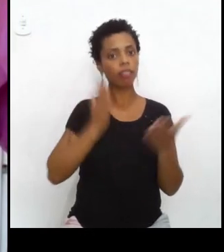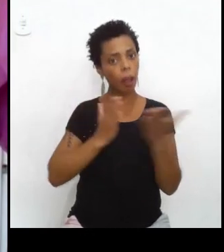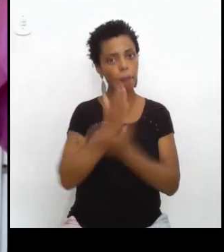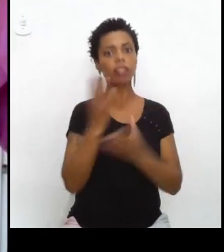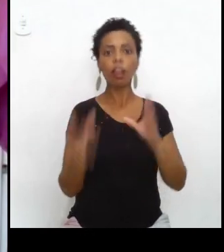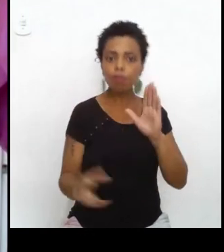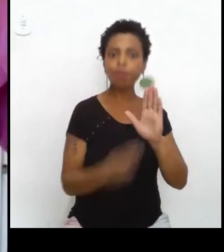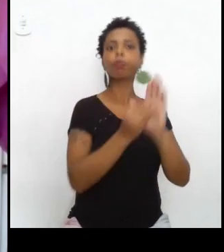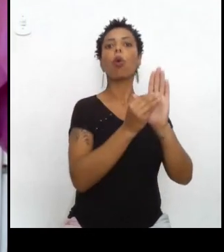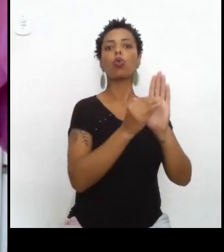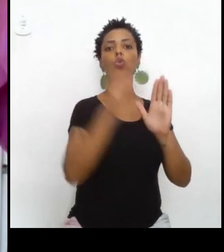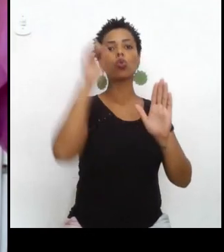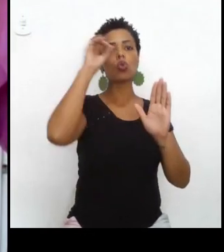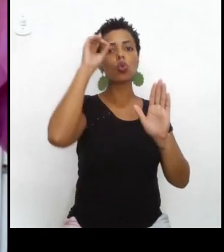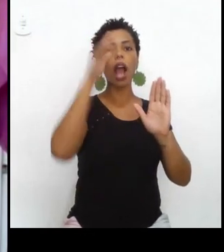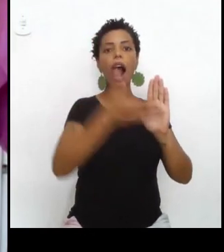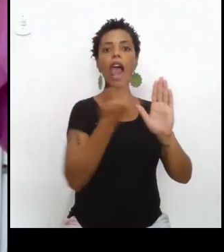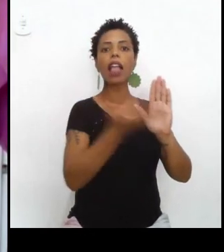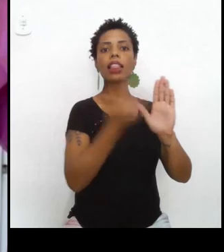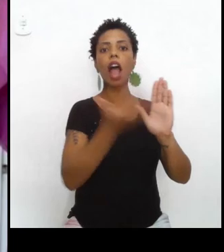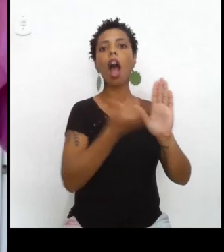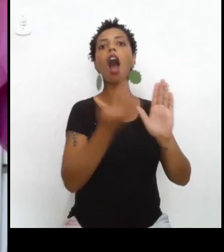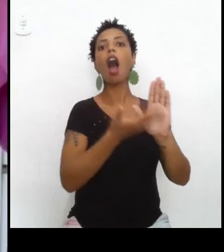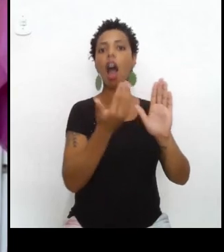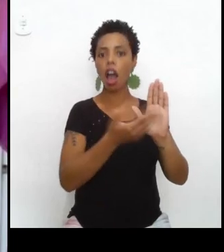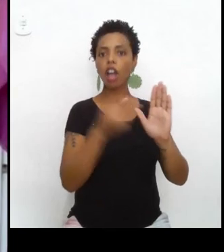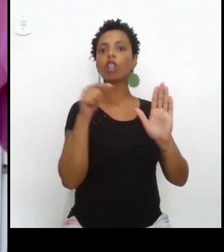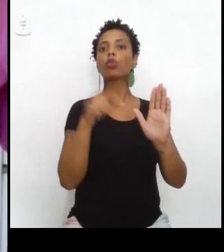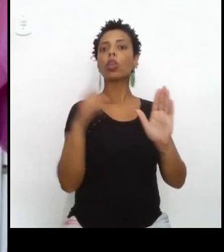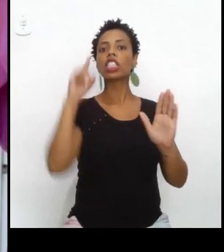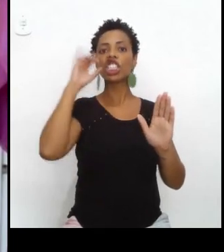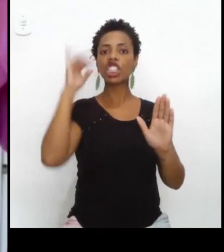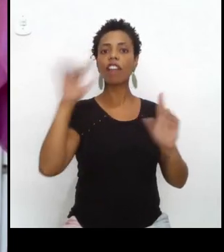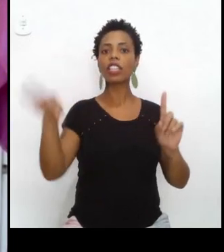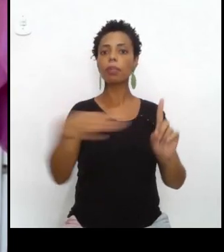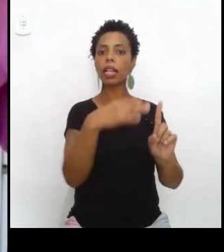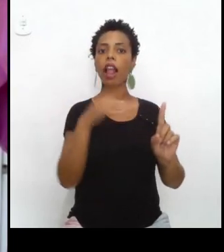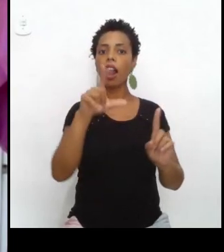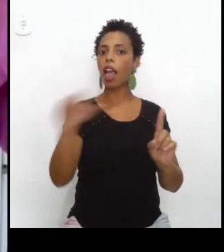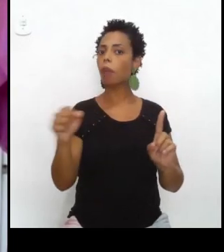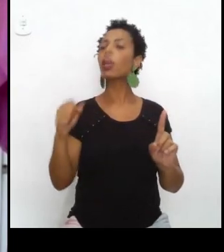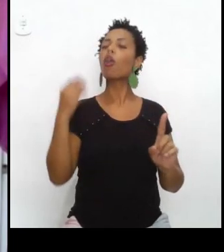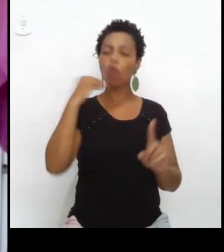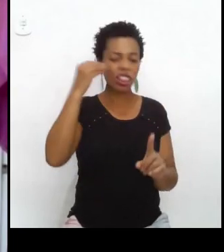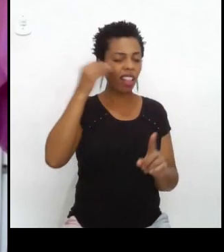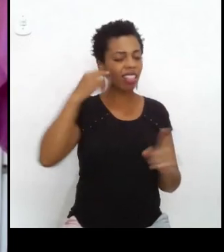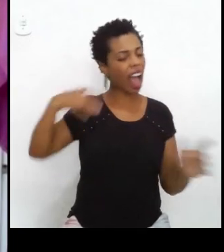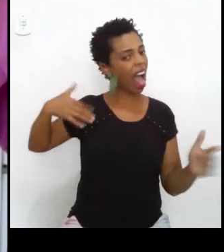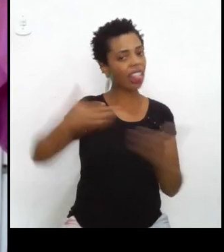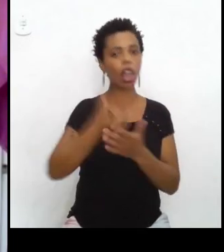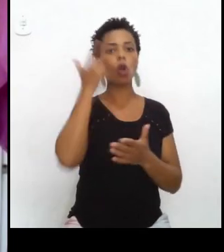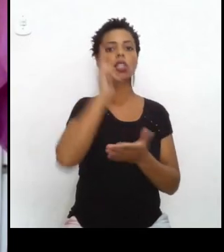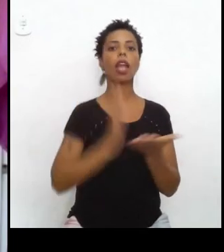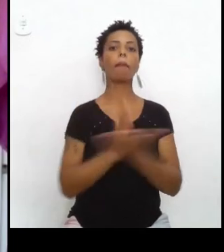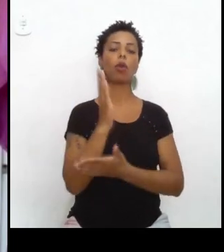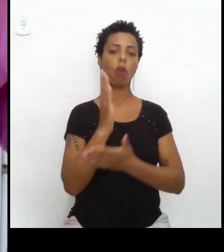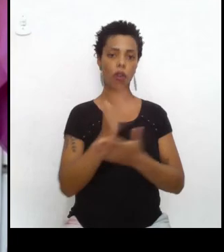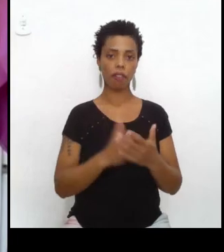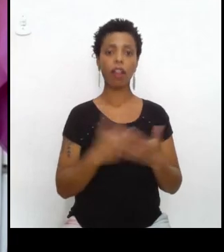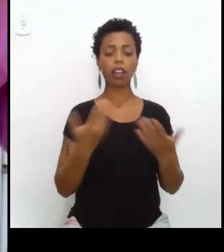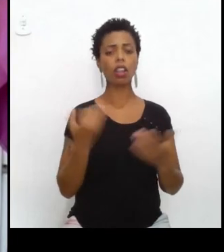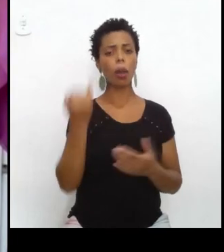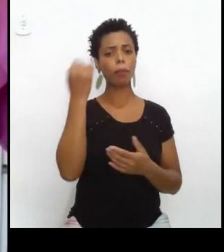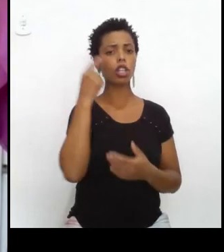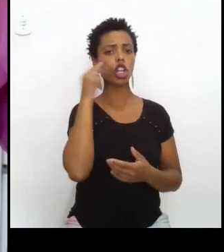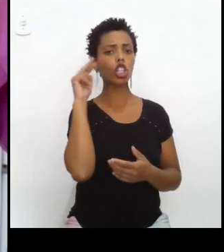votação e vou representar tantas vezes forem necessário para que a gente aprove agora é importante entender olhar e perceber o